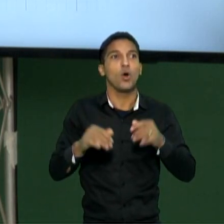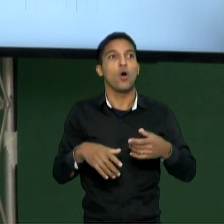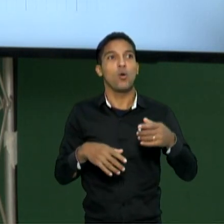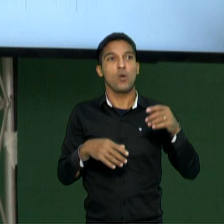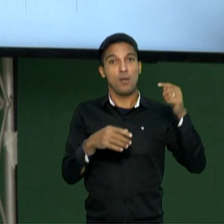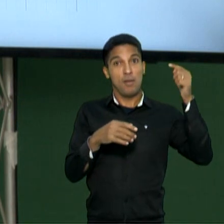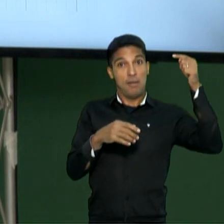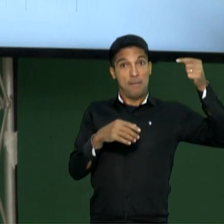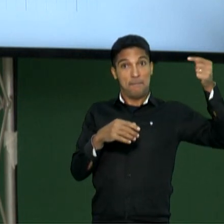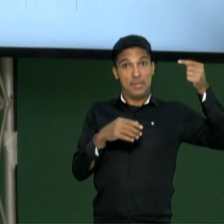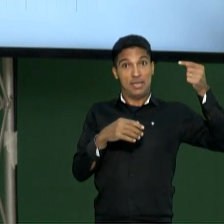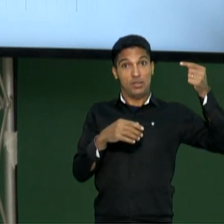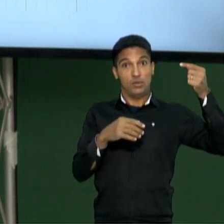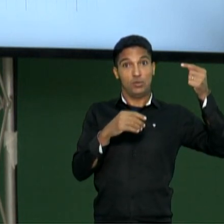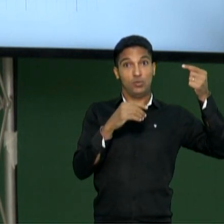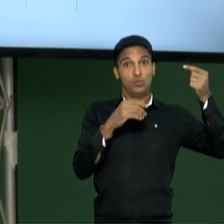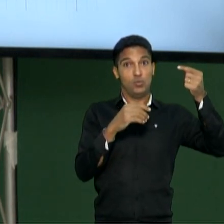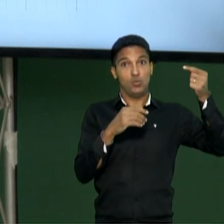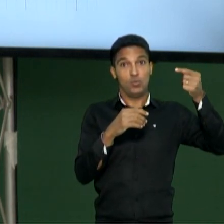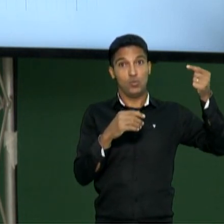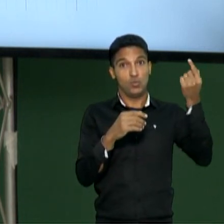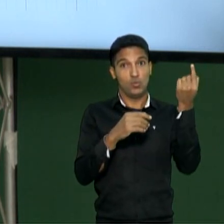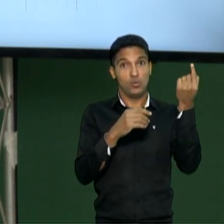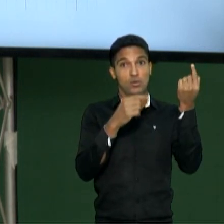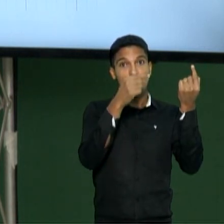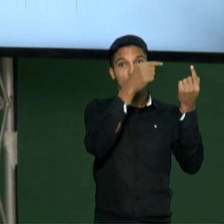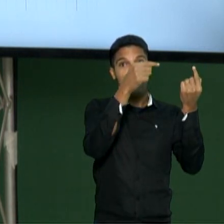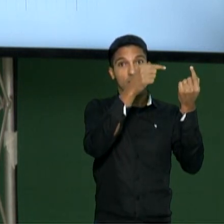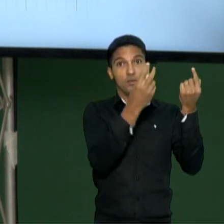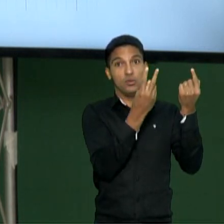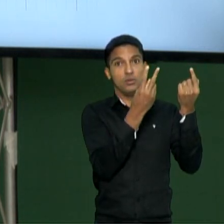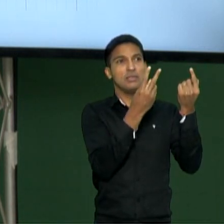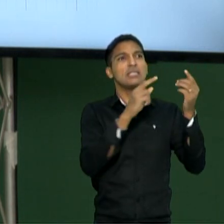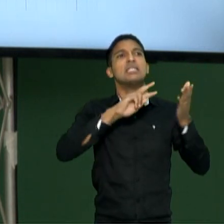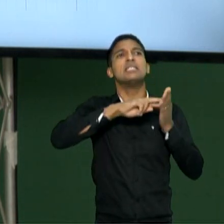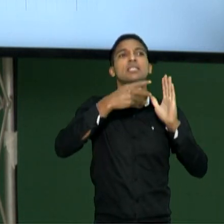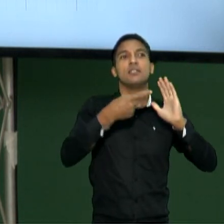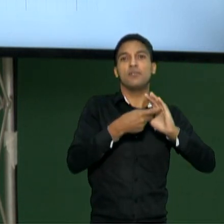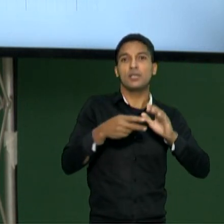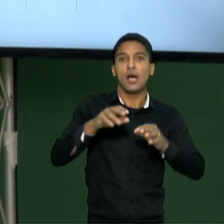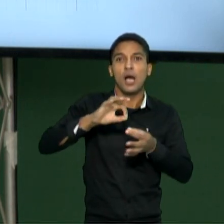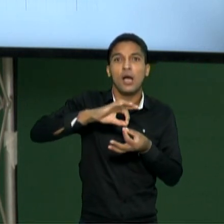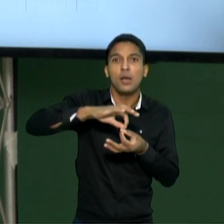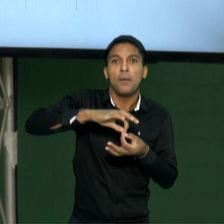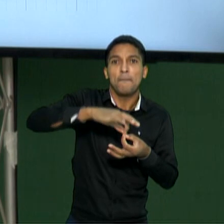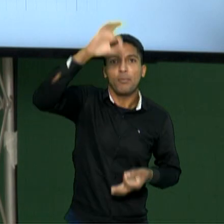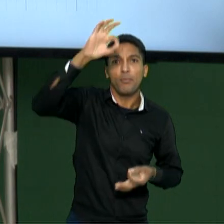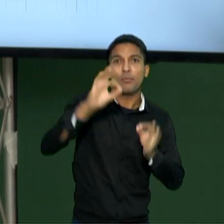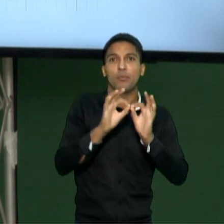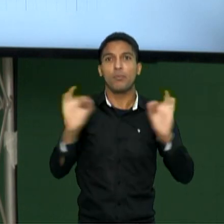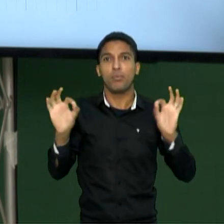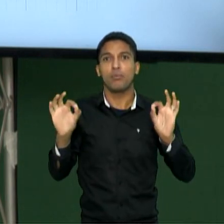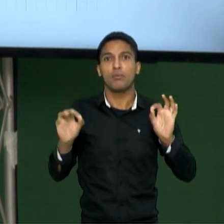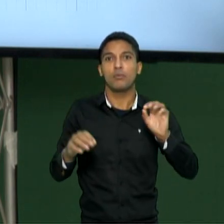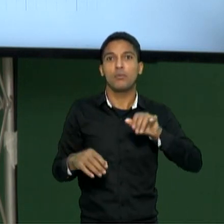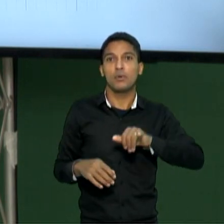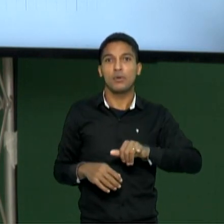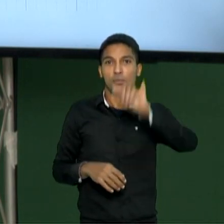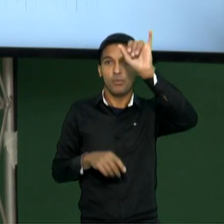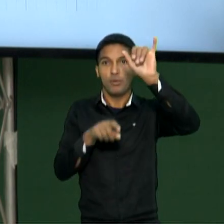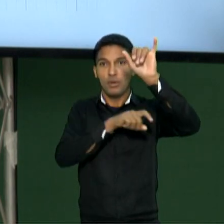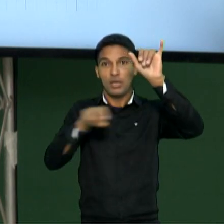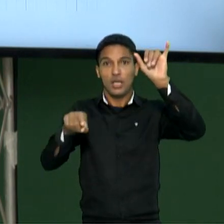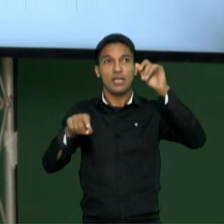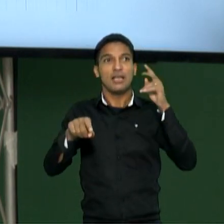que eu construí lá era menos 1 e menos 2, certo? O que é esse menos 1 e menos 2 no plano cartesiano? Bom, se o x é menos